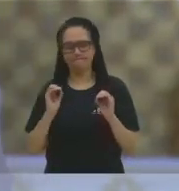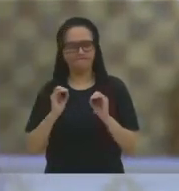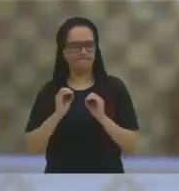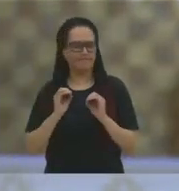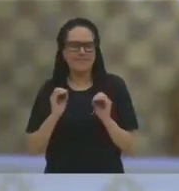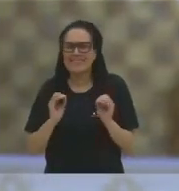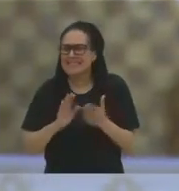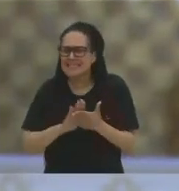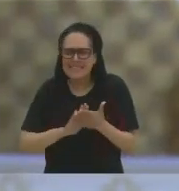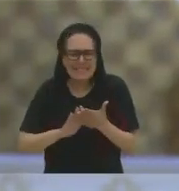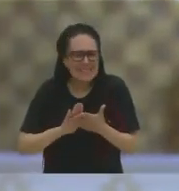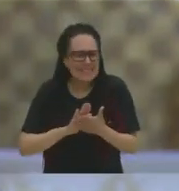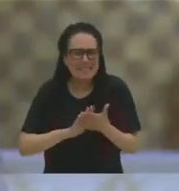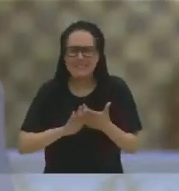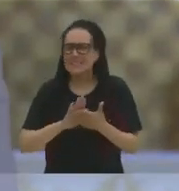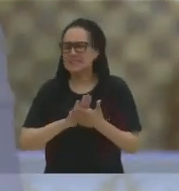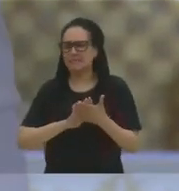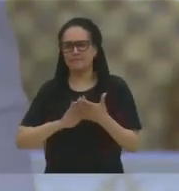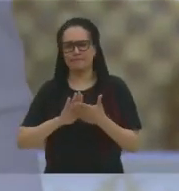Nenhuma.